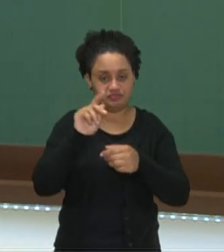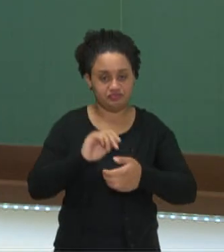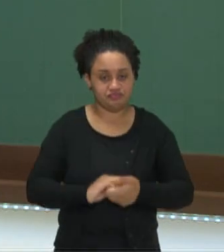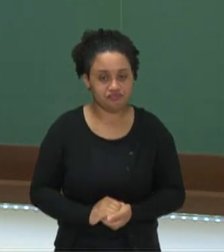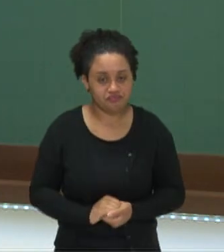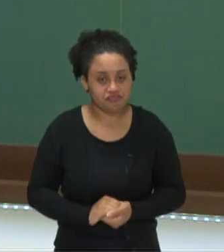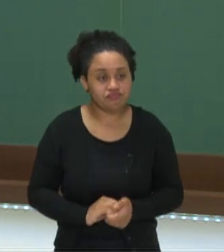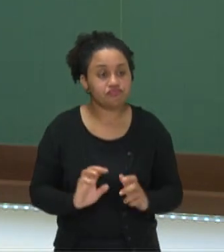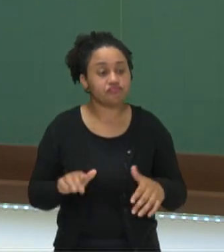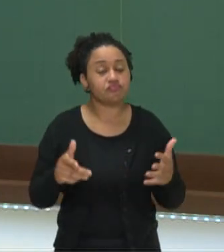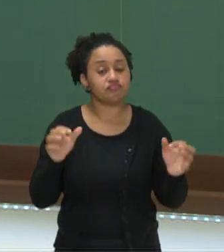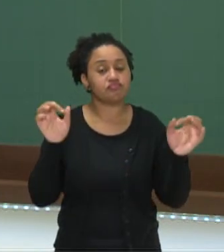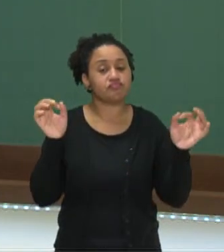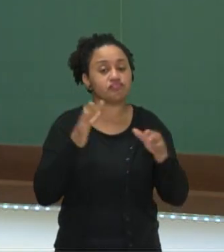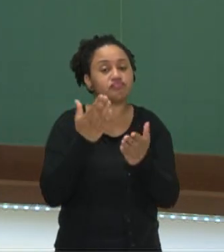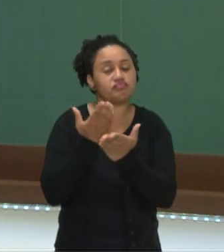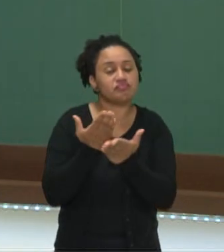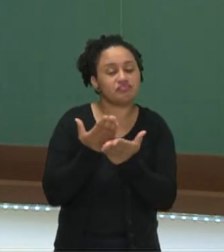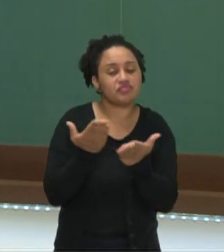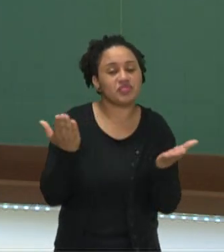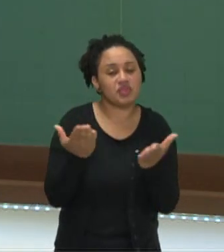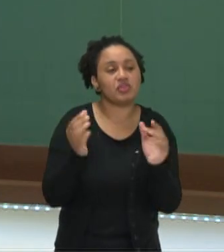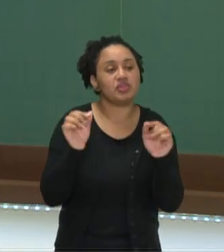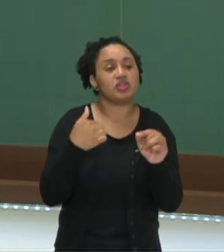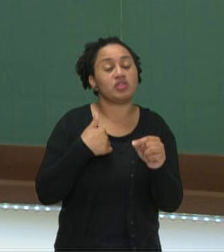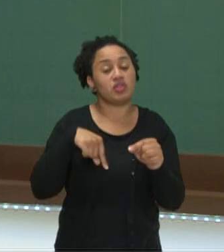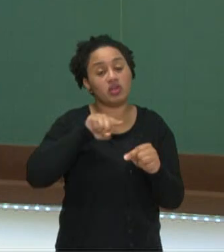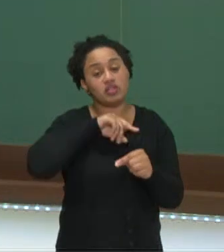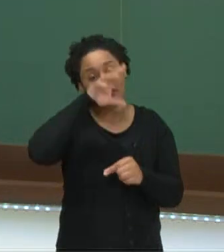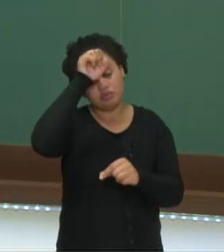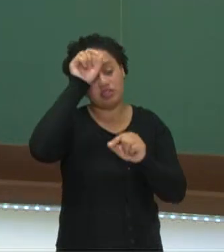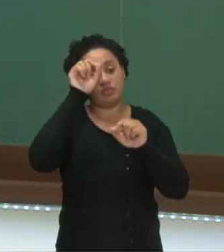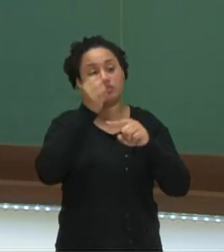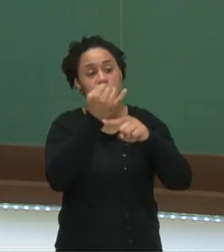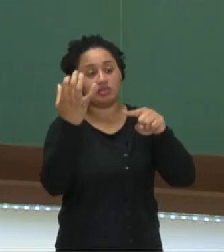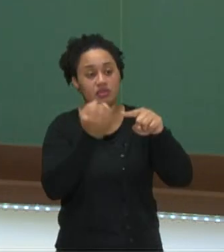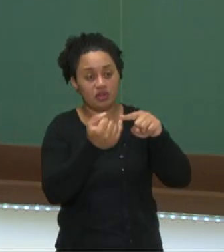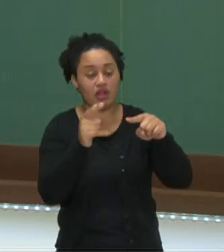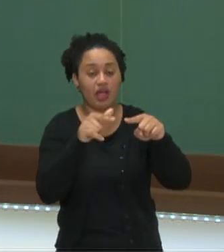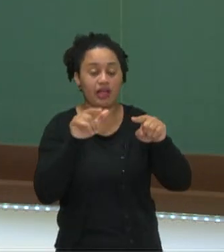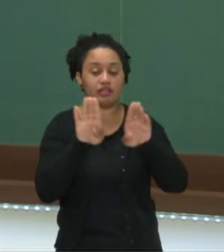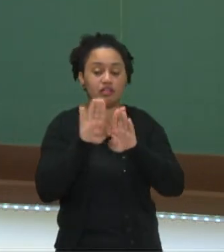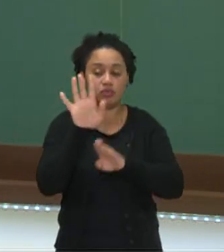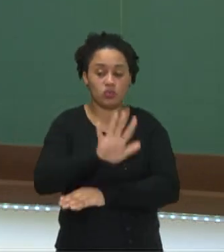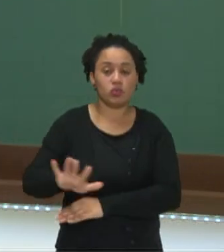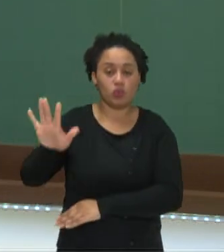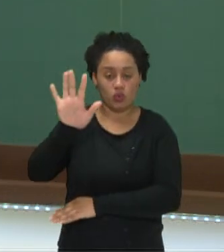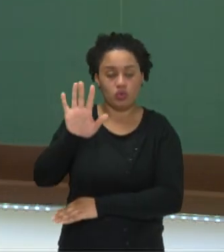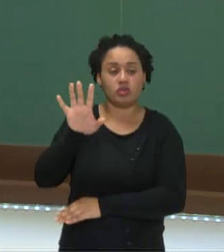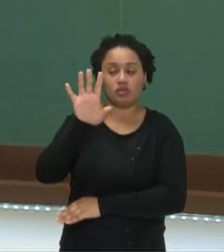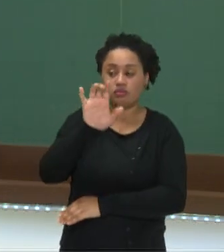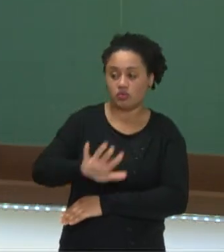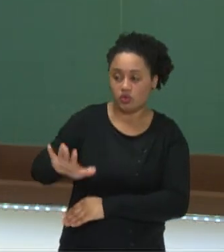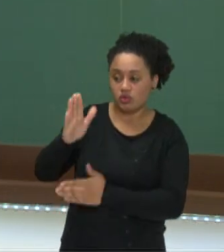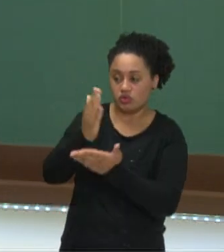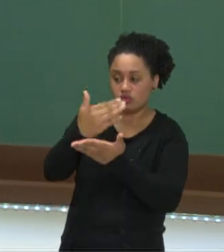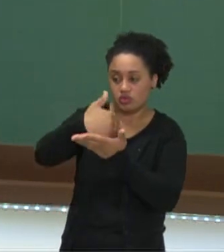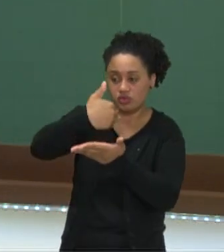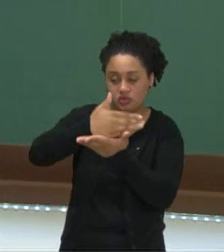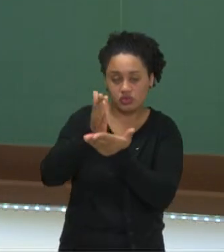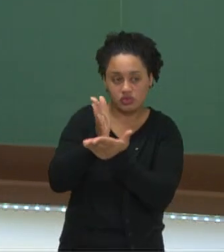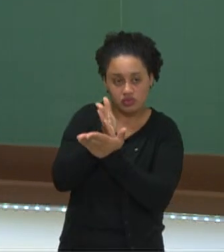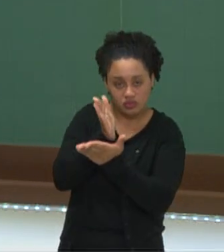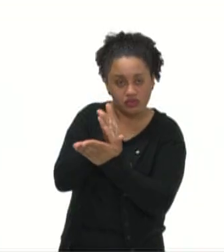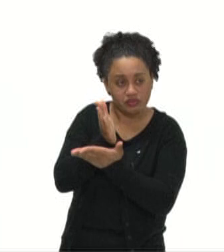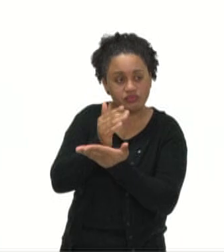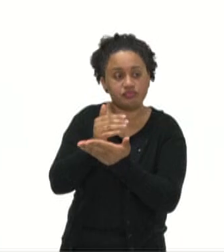Bom, finalizamos então nossa aula. A gente viu que frações são partes de um inteiro, né? A gente pega um inteiro e dividiu ele em várias